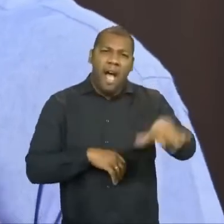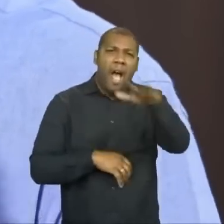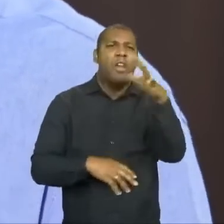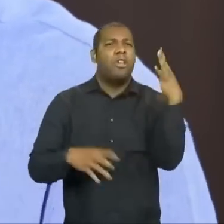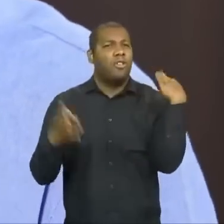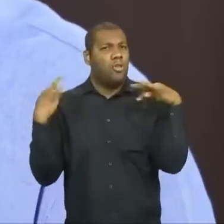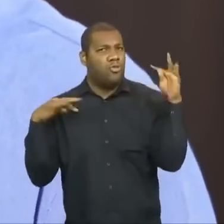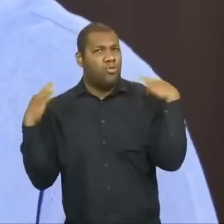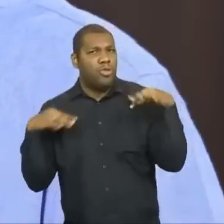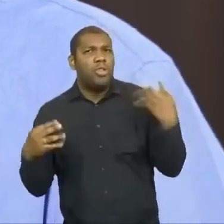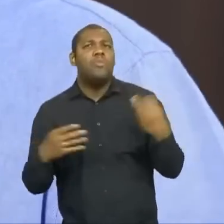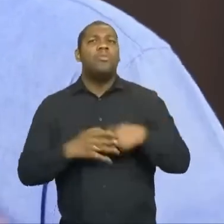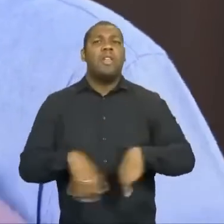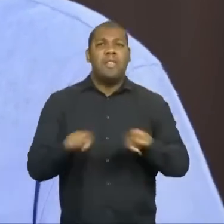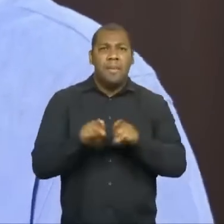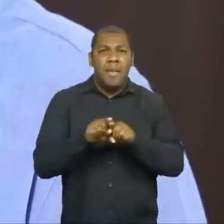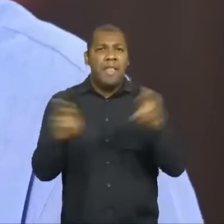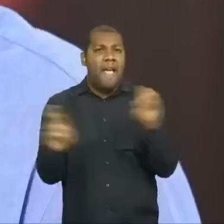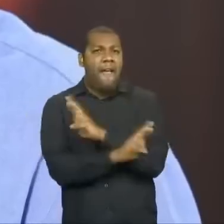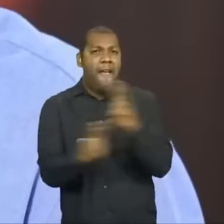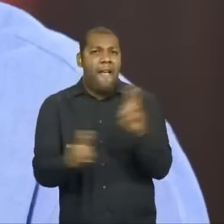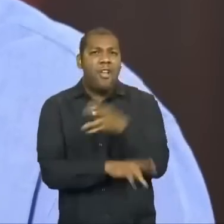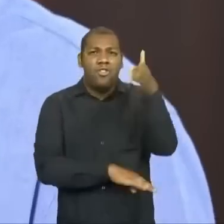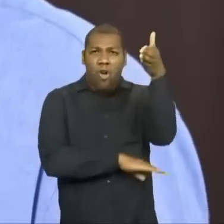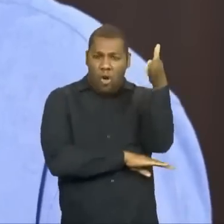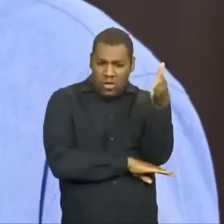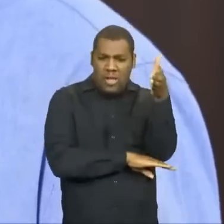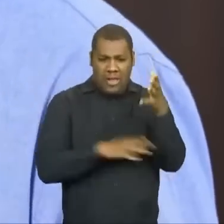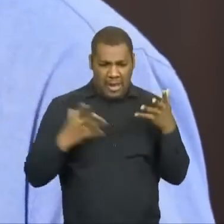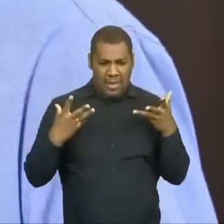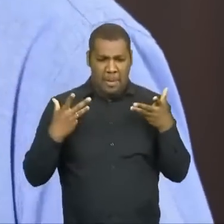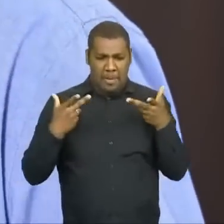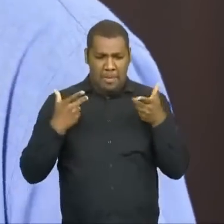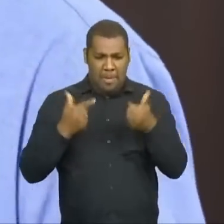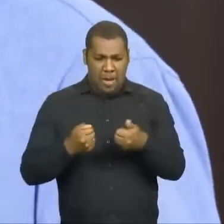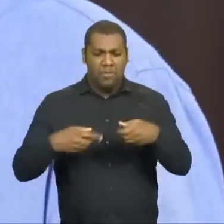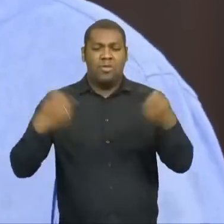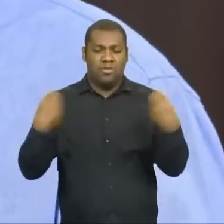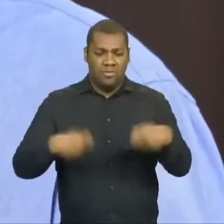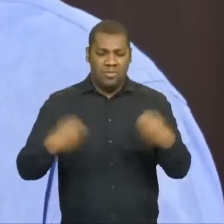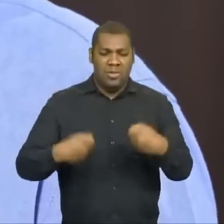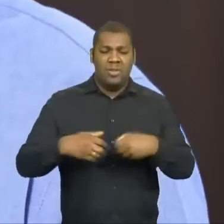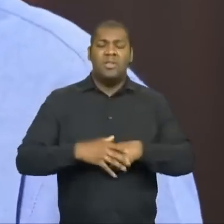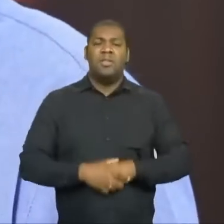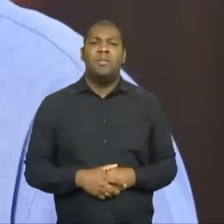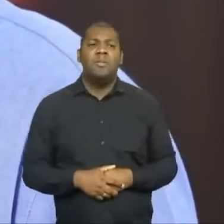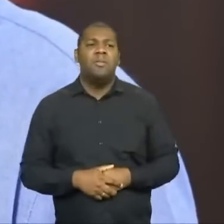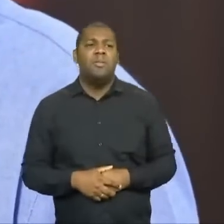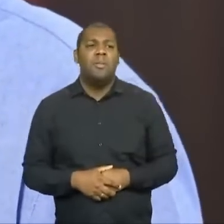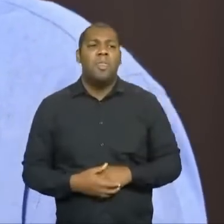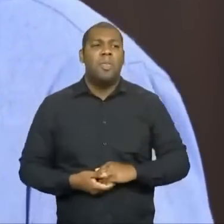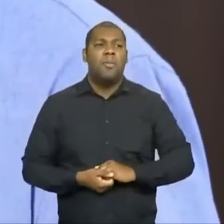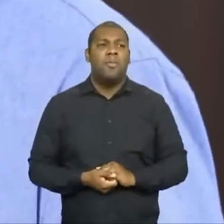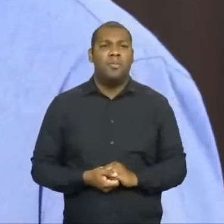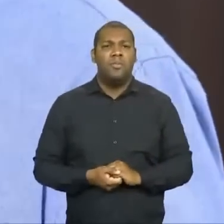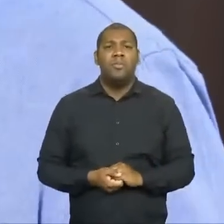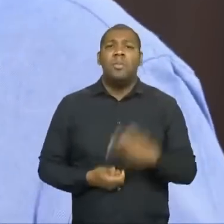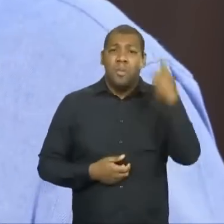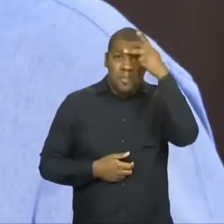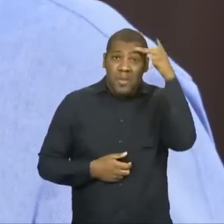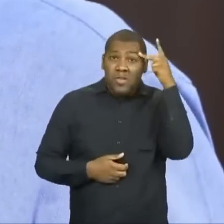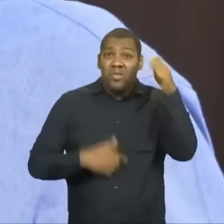hoteleira de qualidade, é preciso melhorar naquilo que for possível. A formação das pessoas. É porque o cara que faz turismo, ele quer um